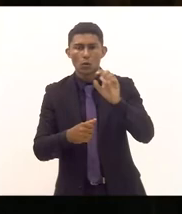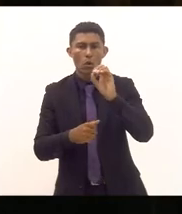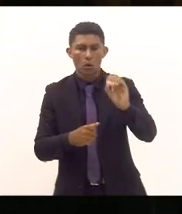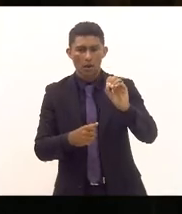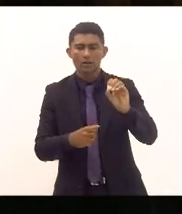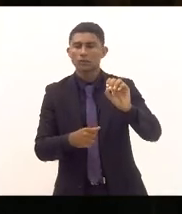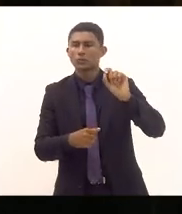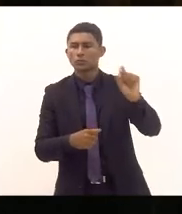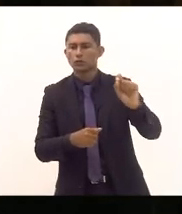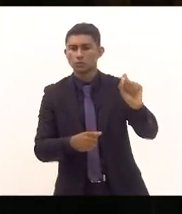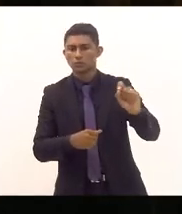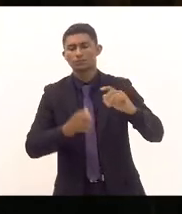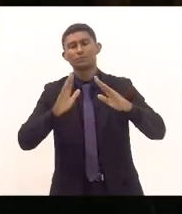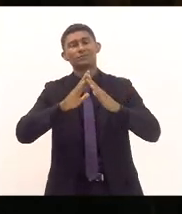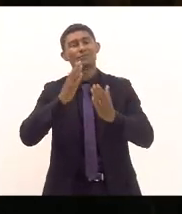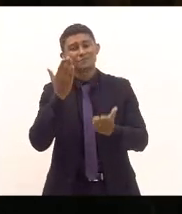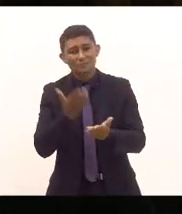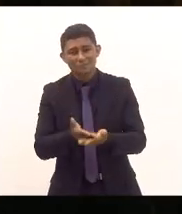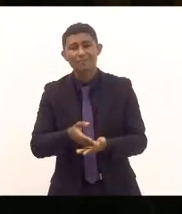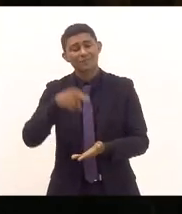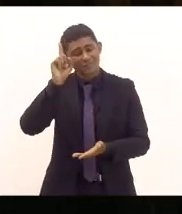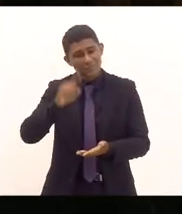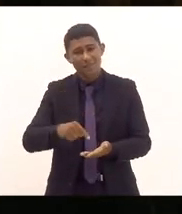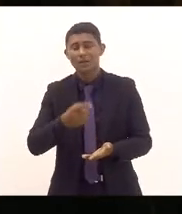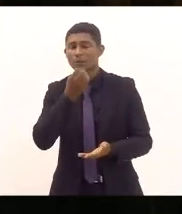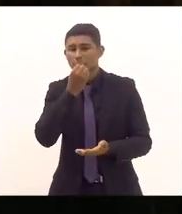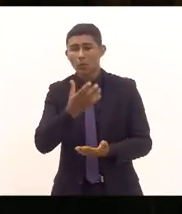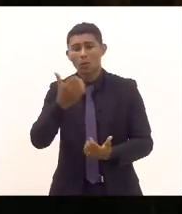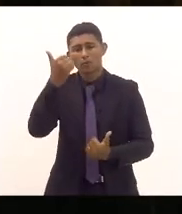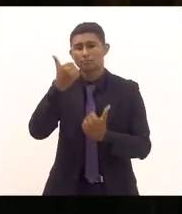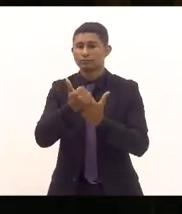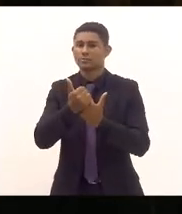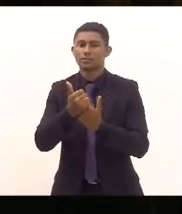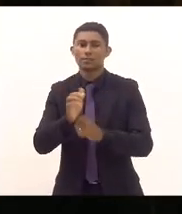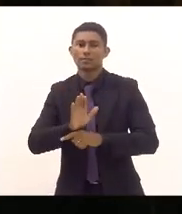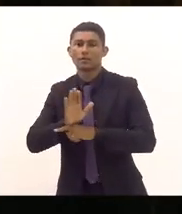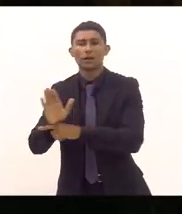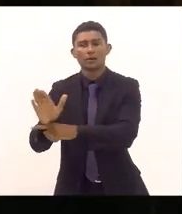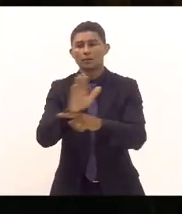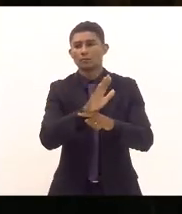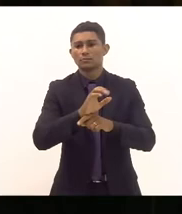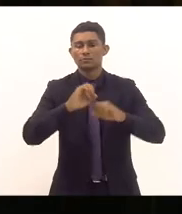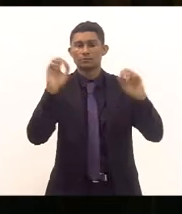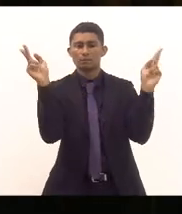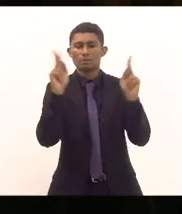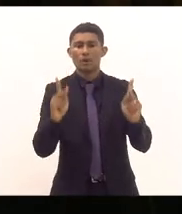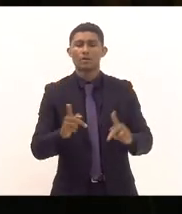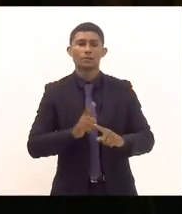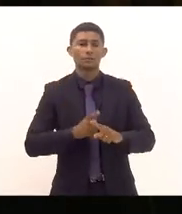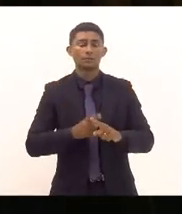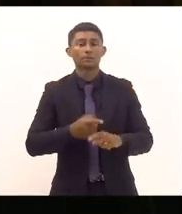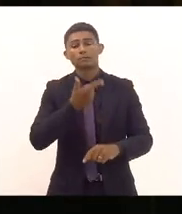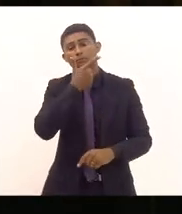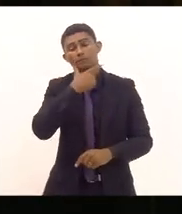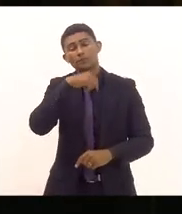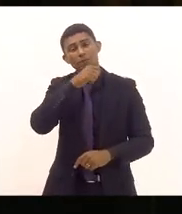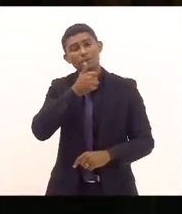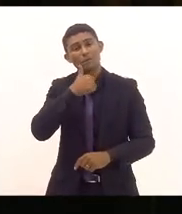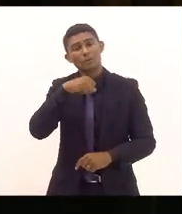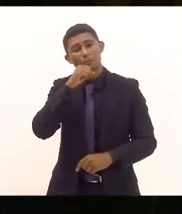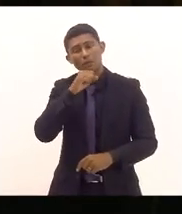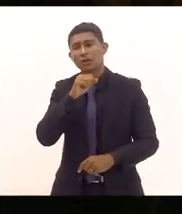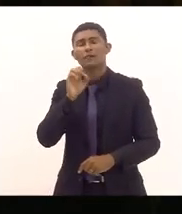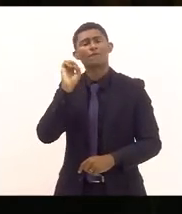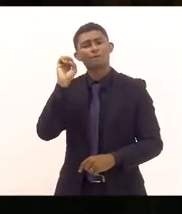escola é um lugar é um abrigo um refúgio de paz para que os pais possam sair para trabalhar